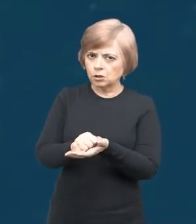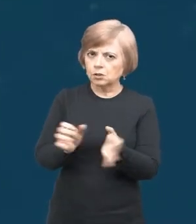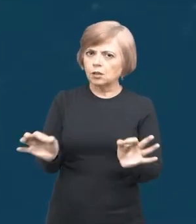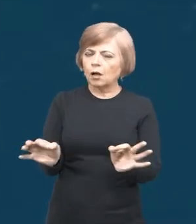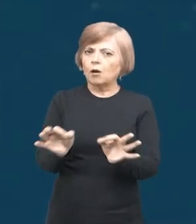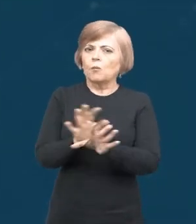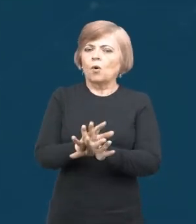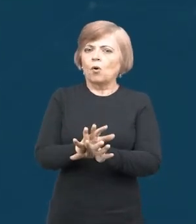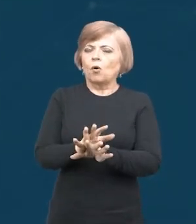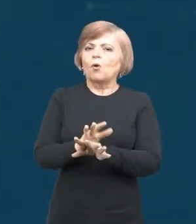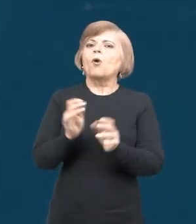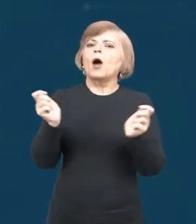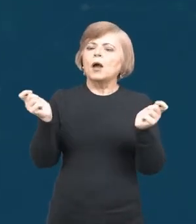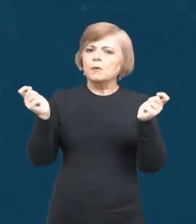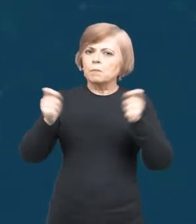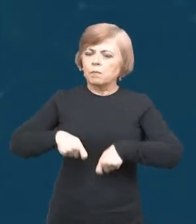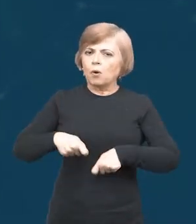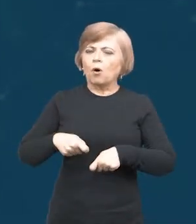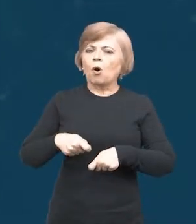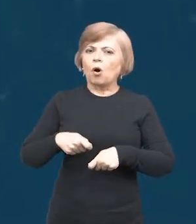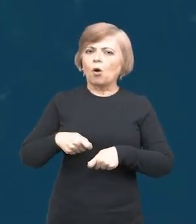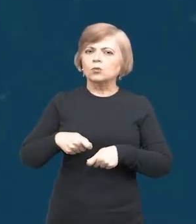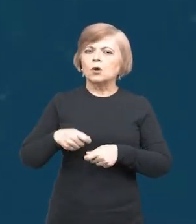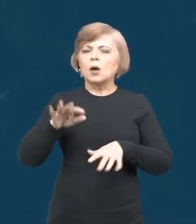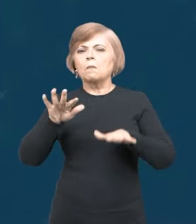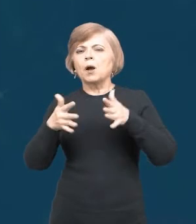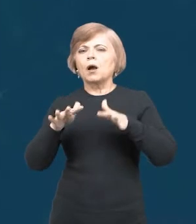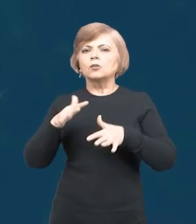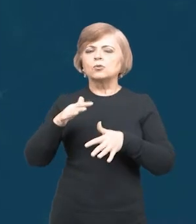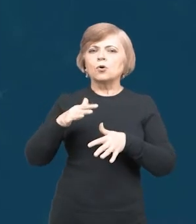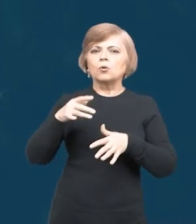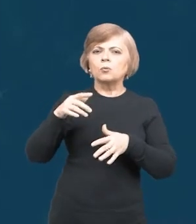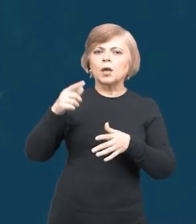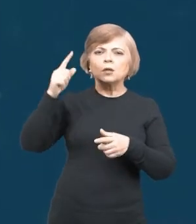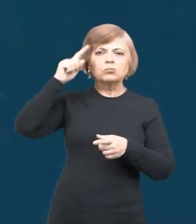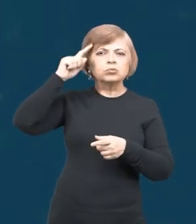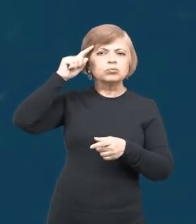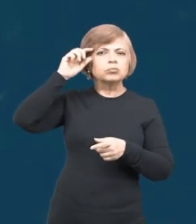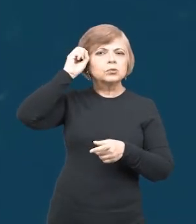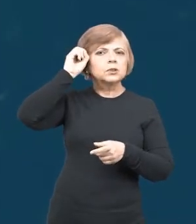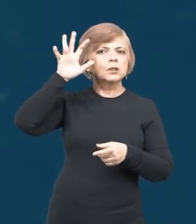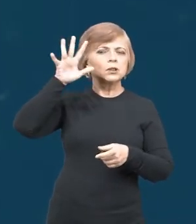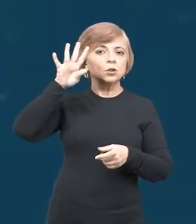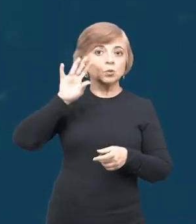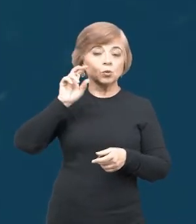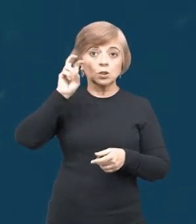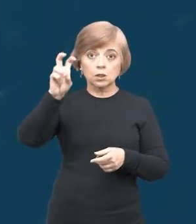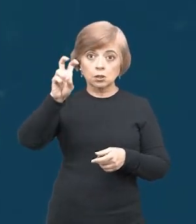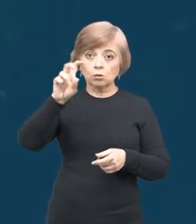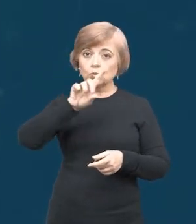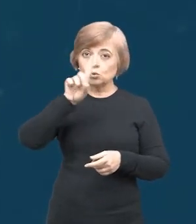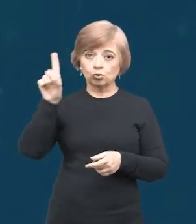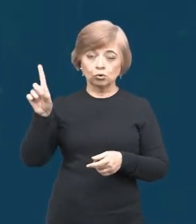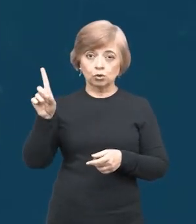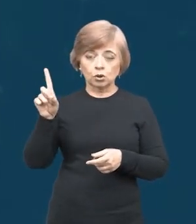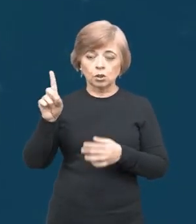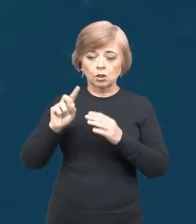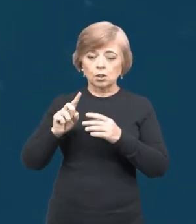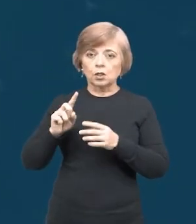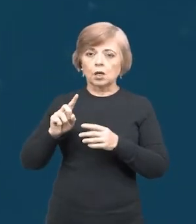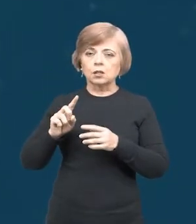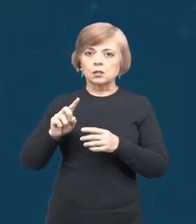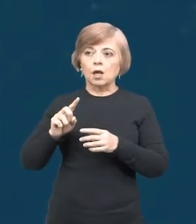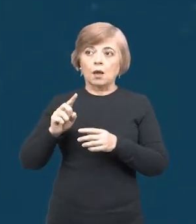crianças e 5 dias após a comunicação ao Ministério Público, para que o